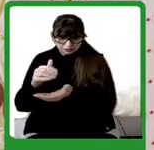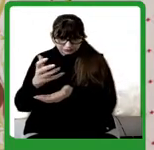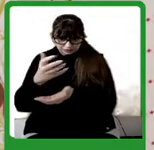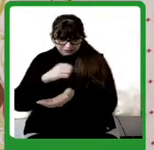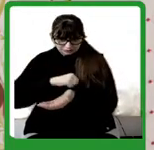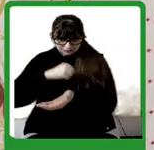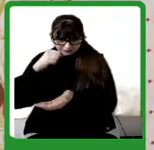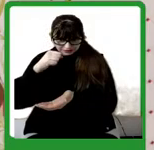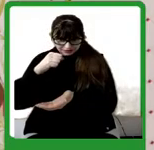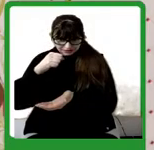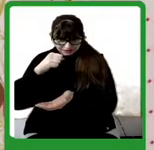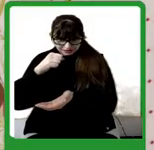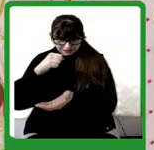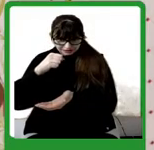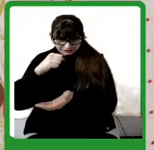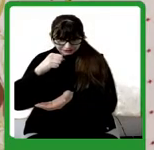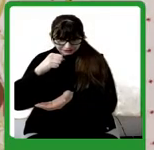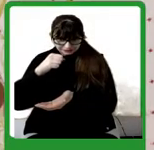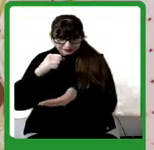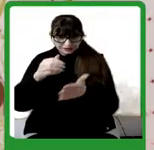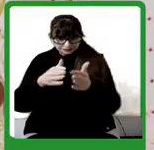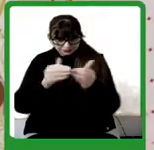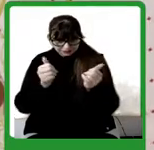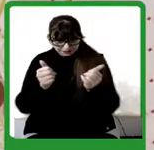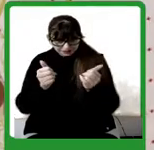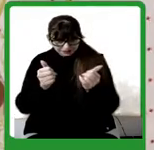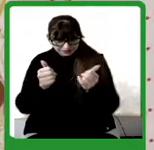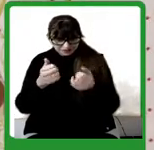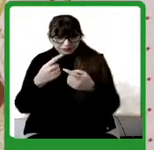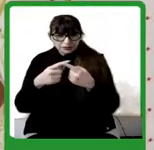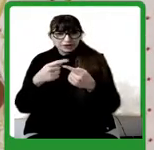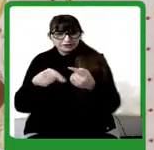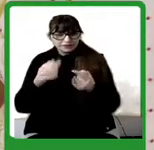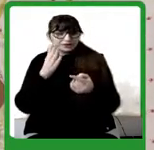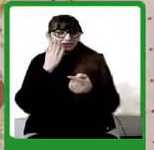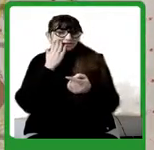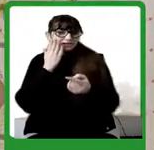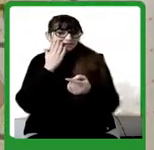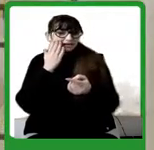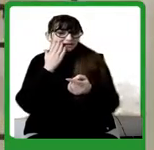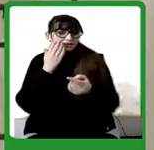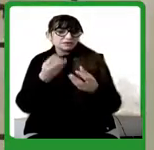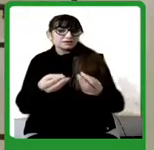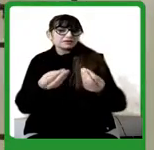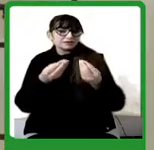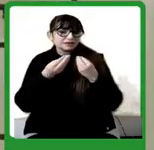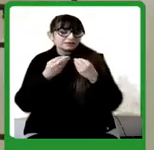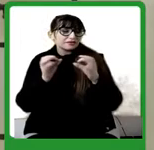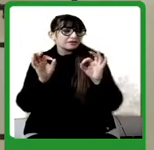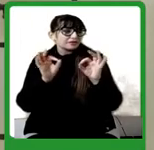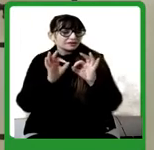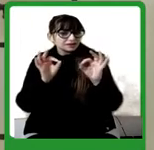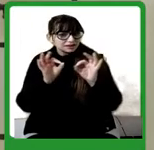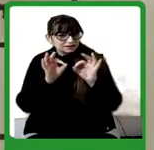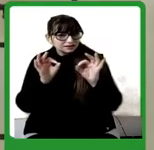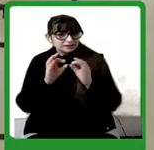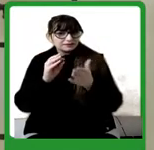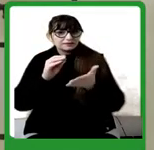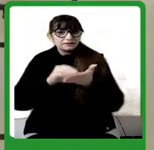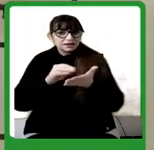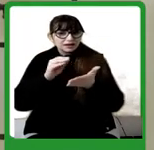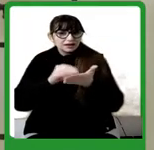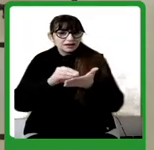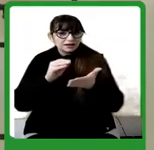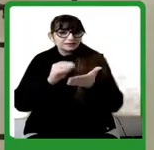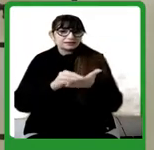me irritar de pedir os potes? Porque vocês sabem que a pesteada não me devolveu um, tá? Falta o da banha. E